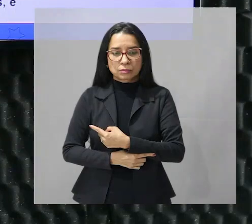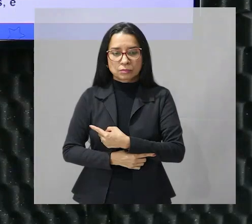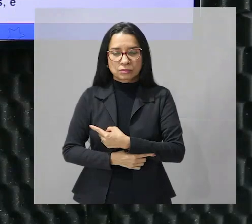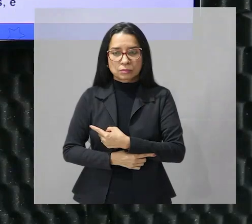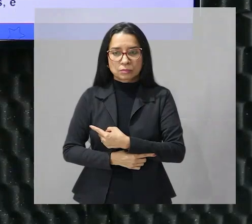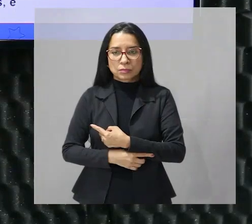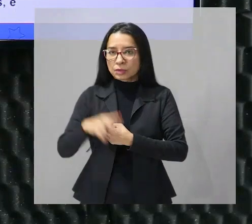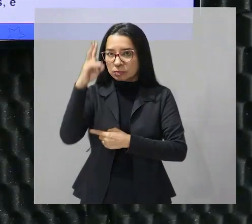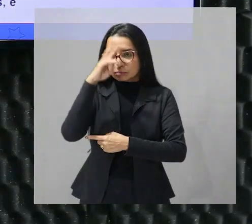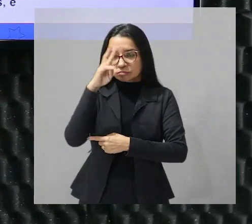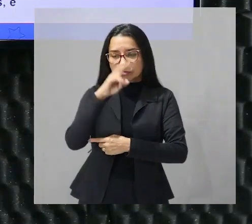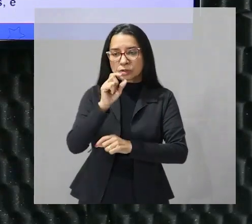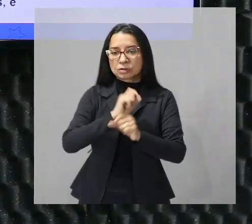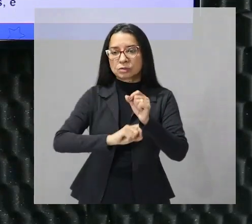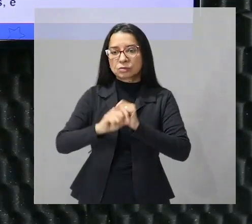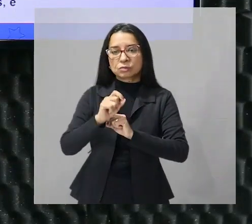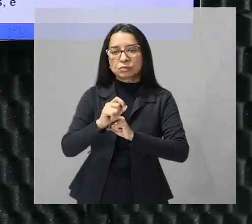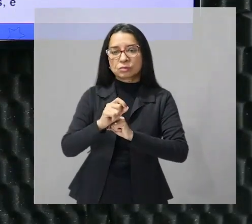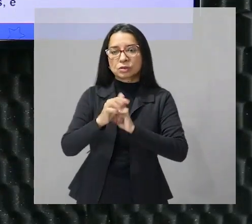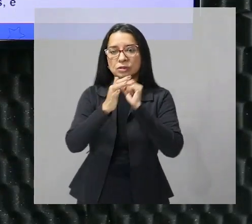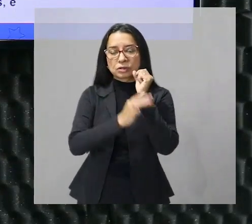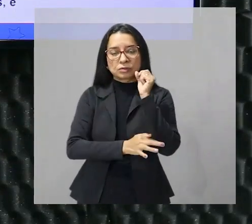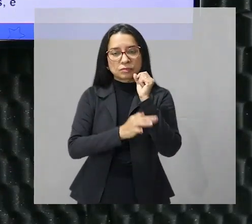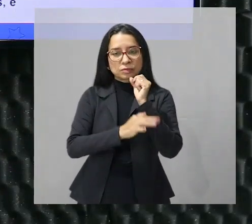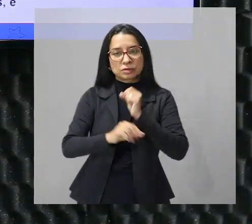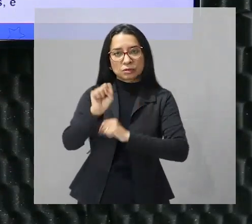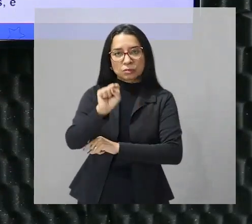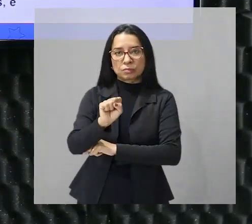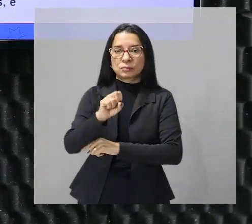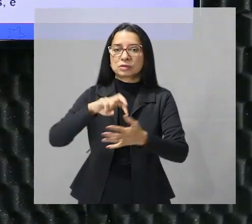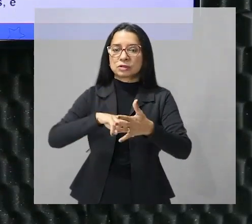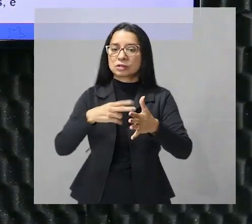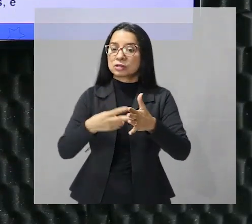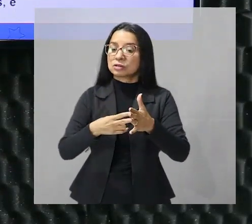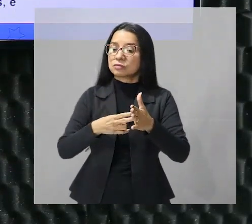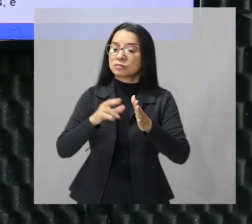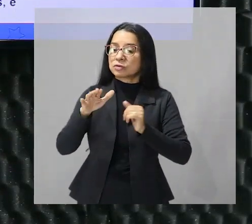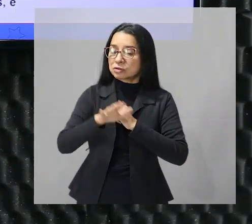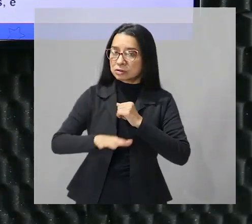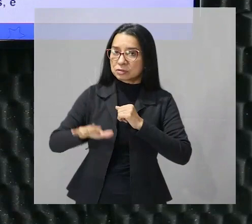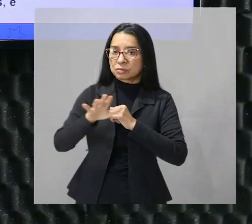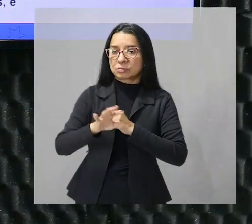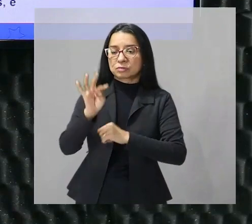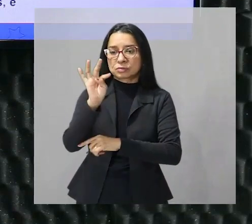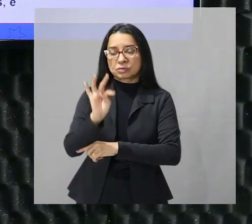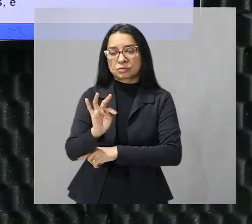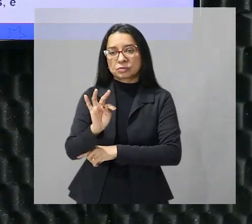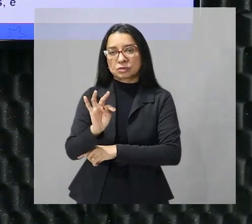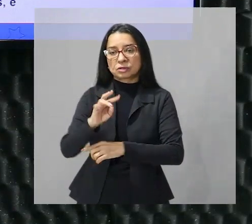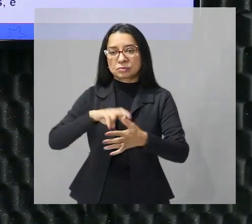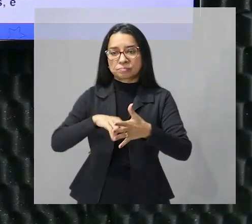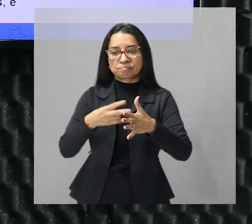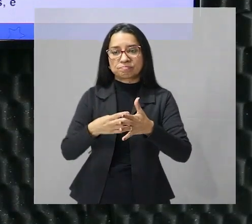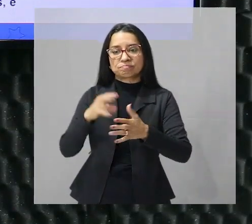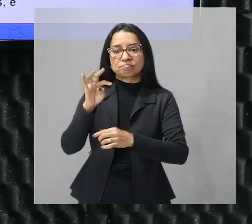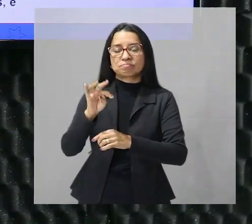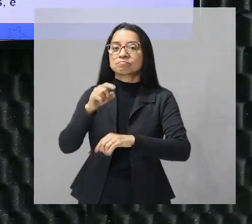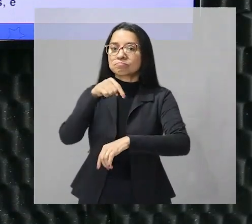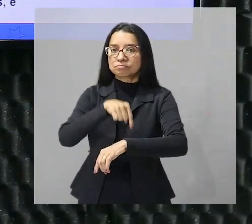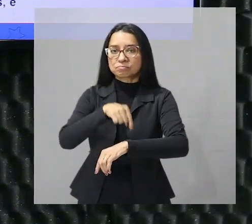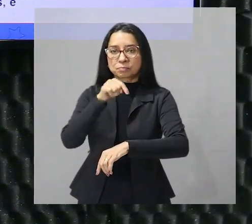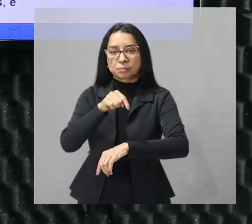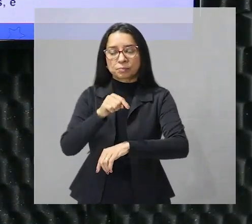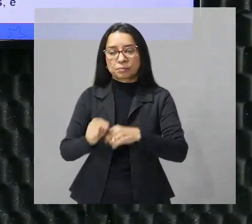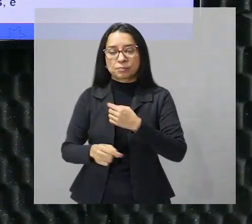segundos. Está lembrando que lá da física, o S representa espaço e o T representa tempo. As unidades de medita